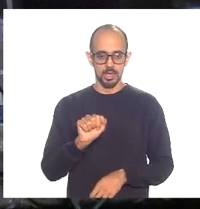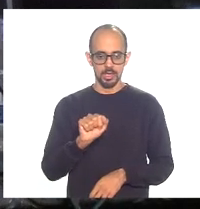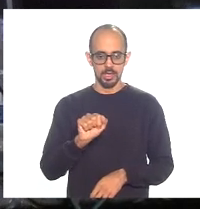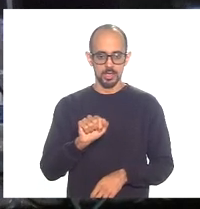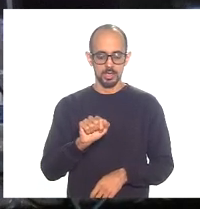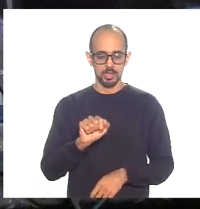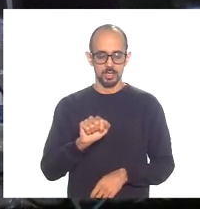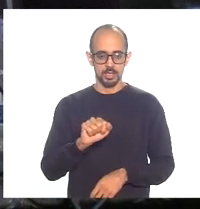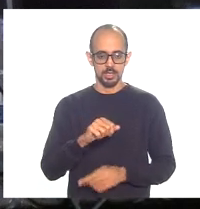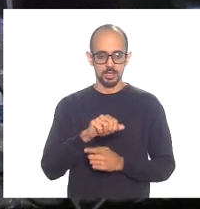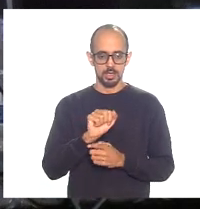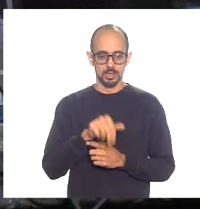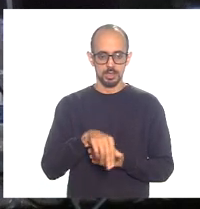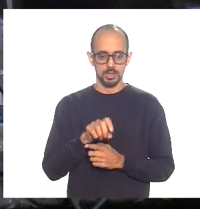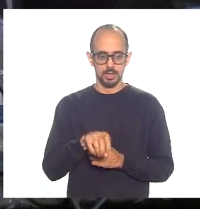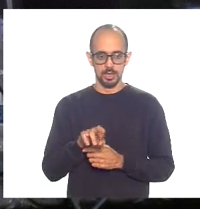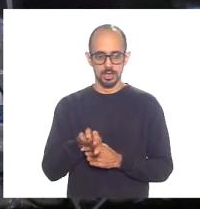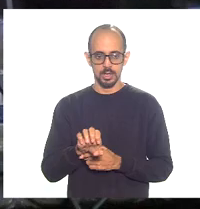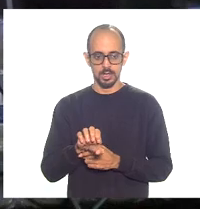Deputado André Correia.